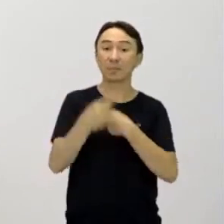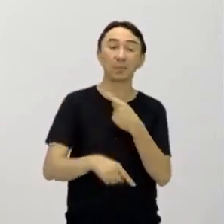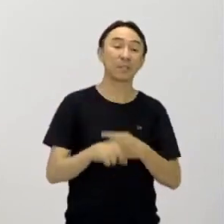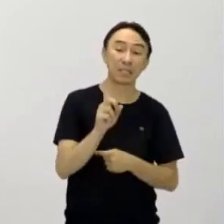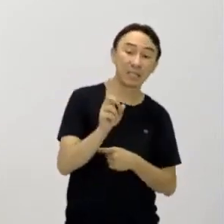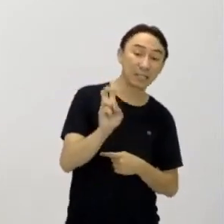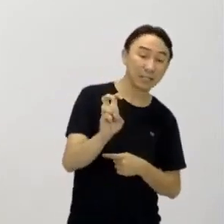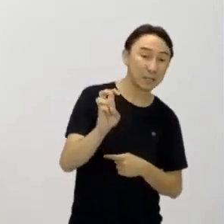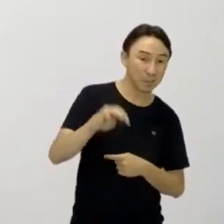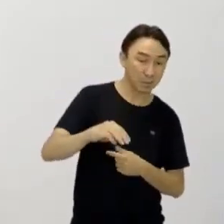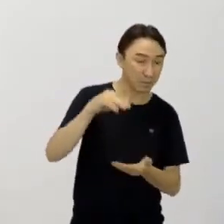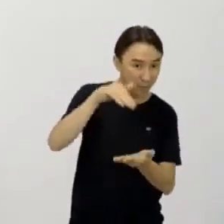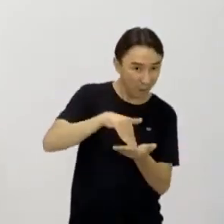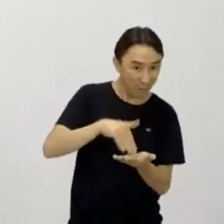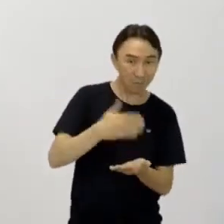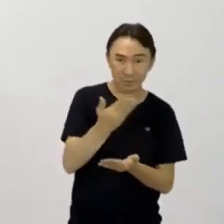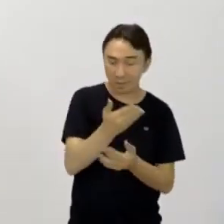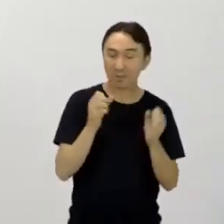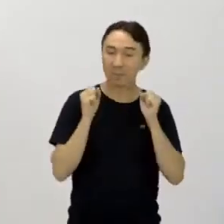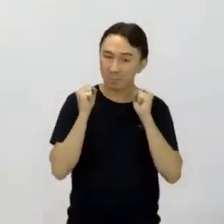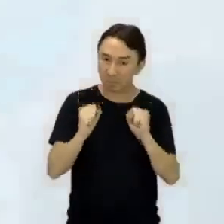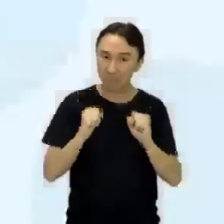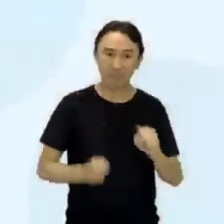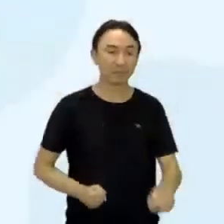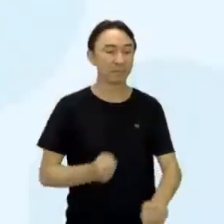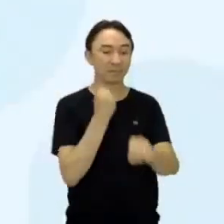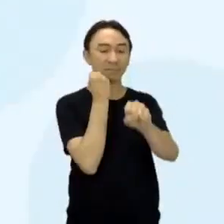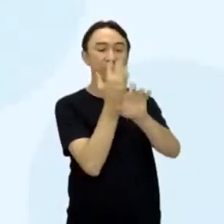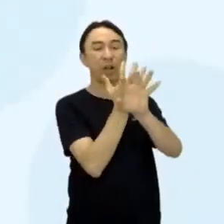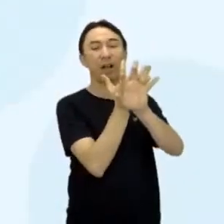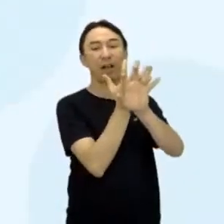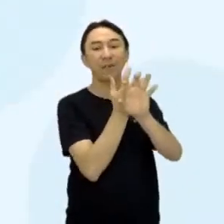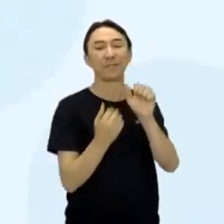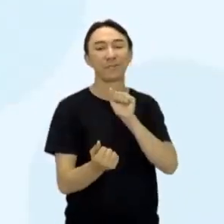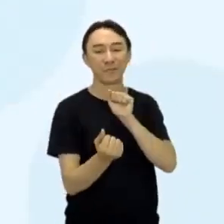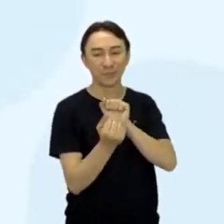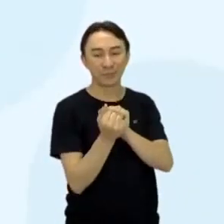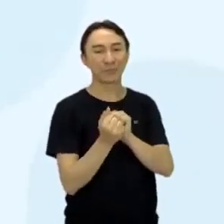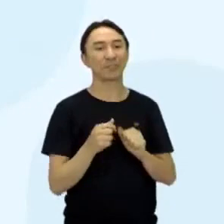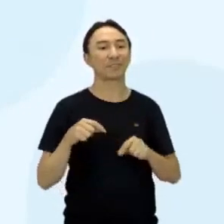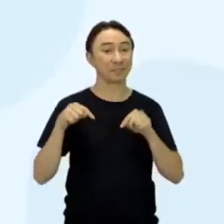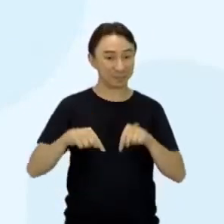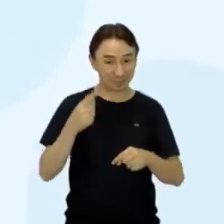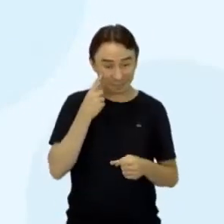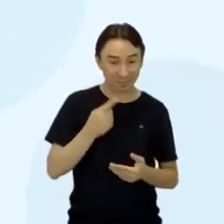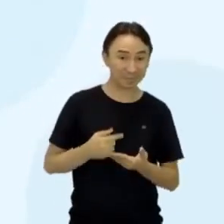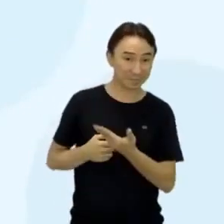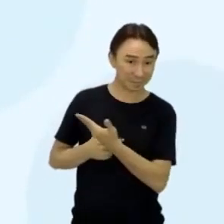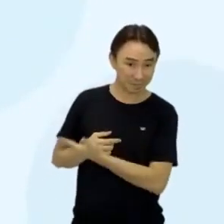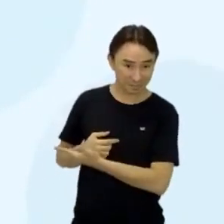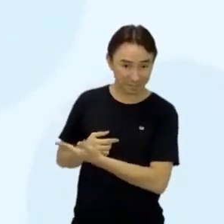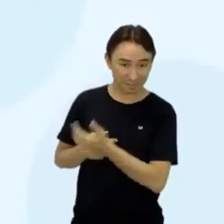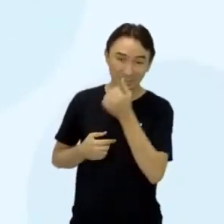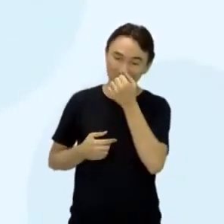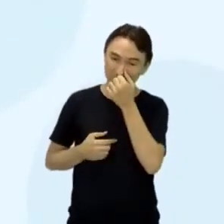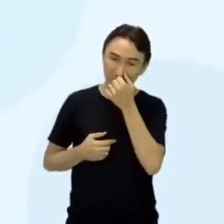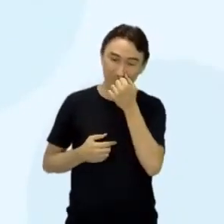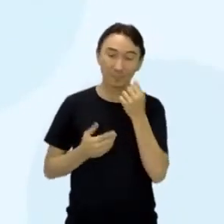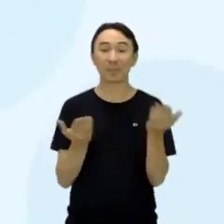gente. Falei desse experimento aí que está na tela, na verdade está aqui atrás de mim, aí está aparecendo e tal. E agora a gente vai